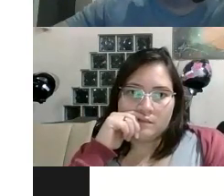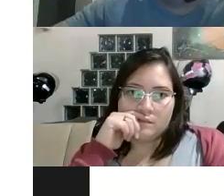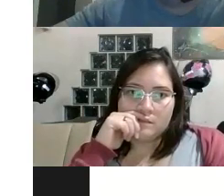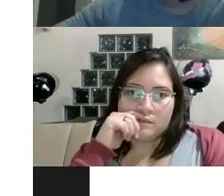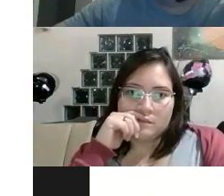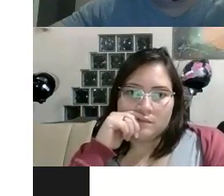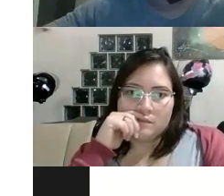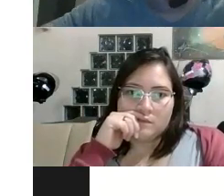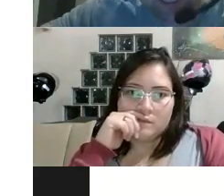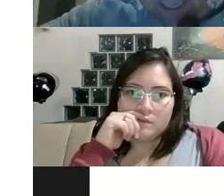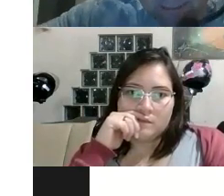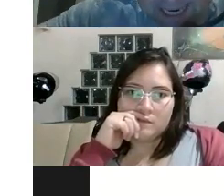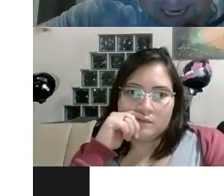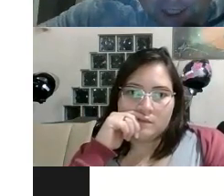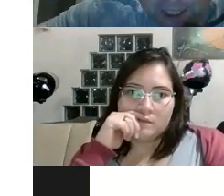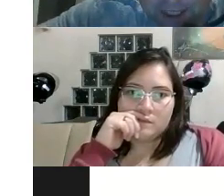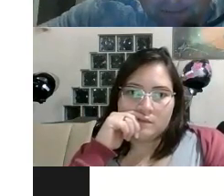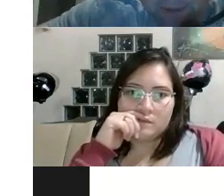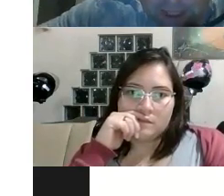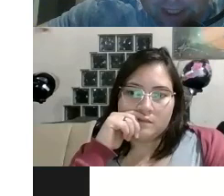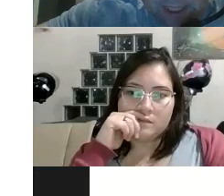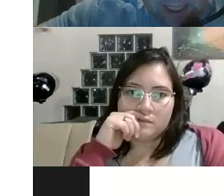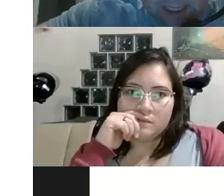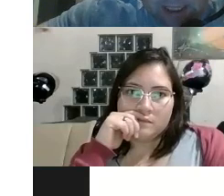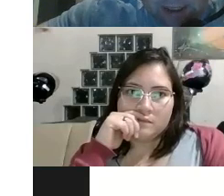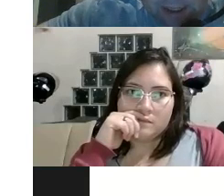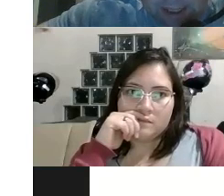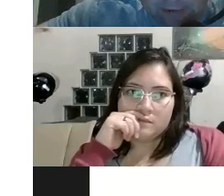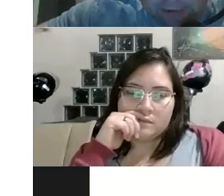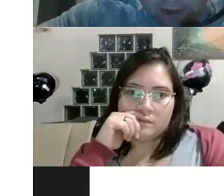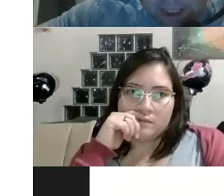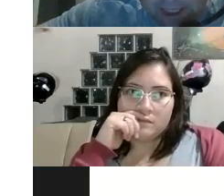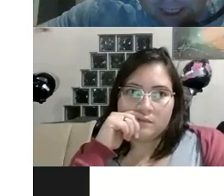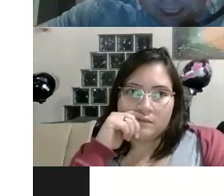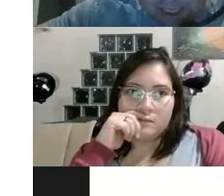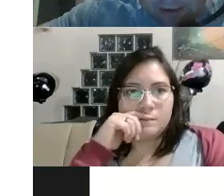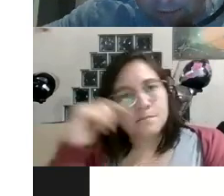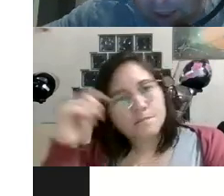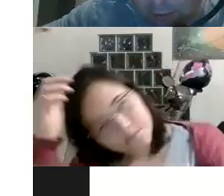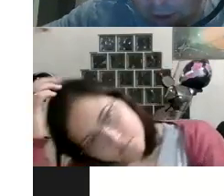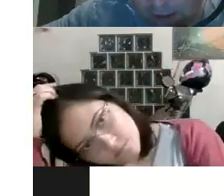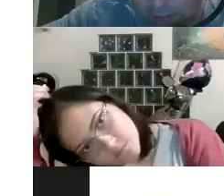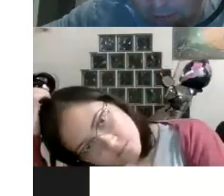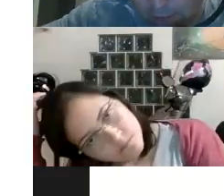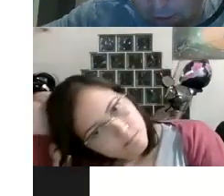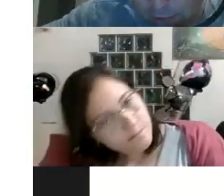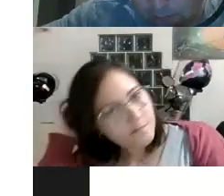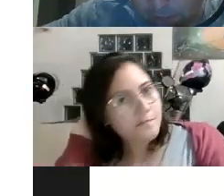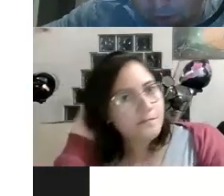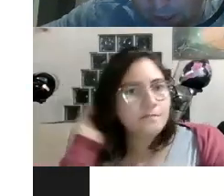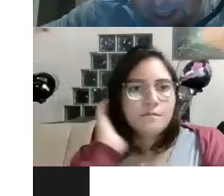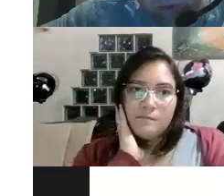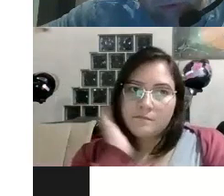foi em 2007. Essa barragem na Califórnia, vejam o tempo na